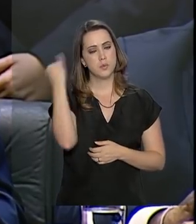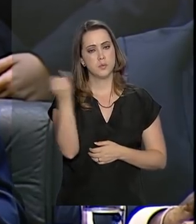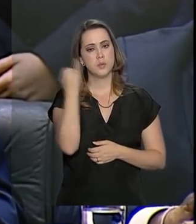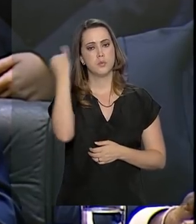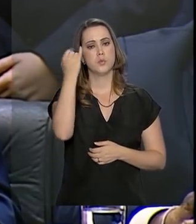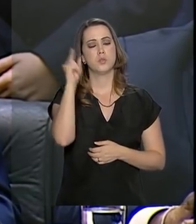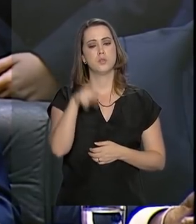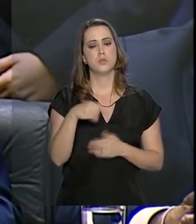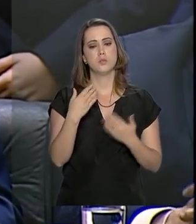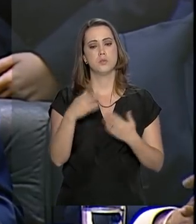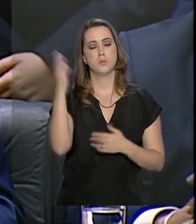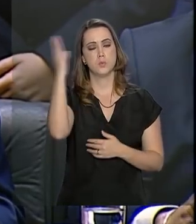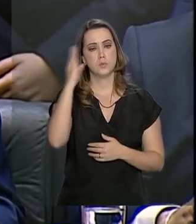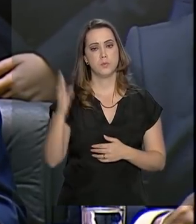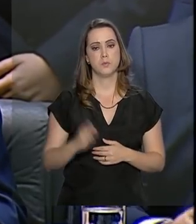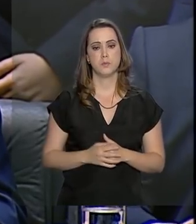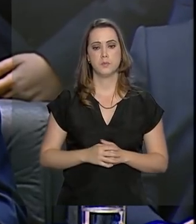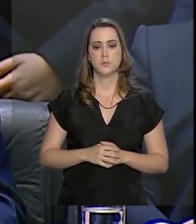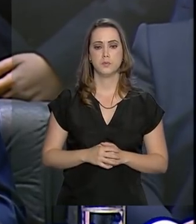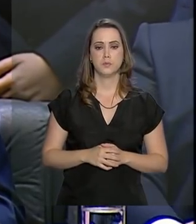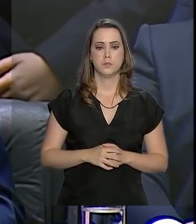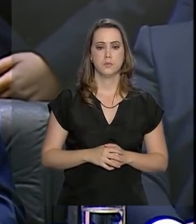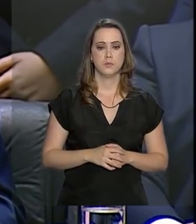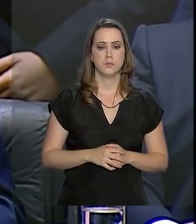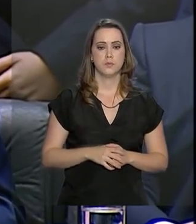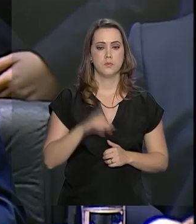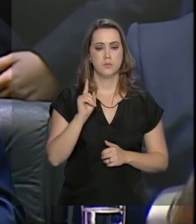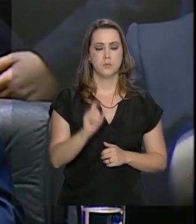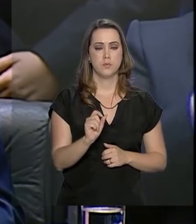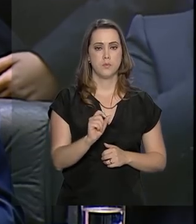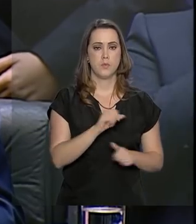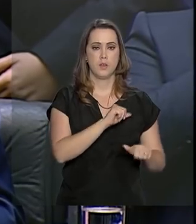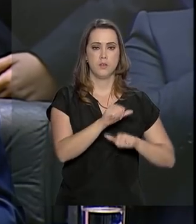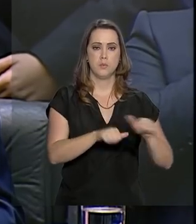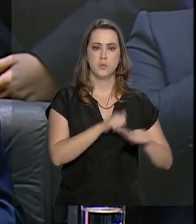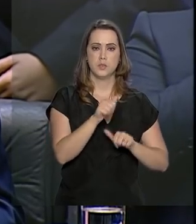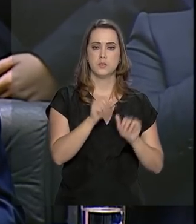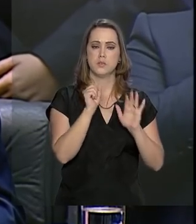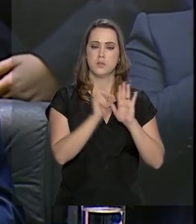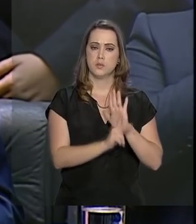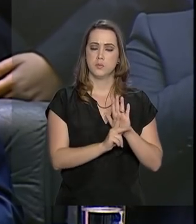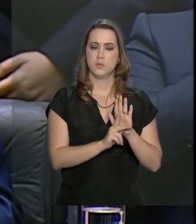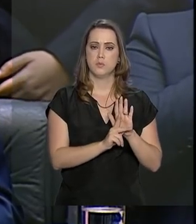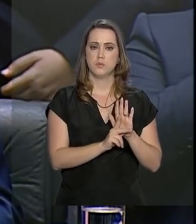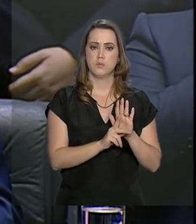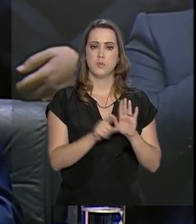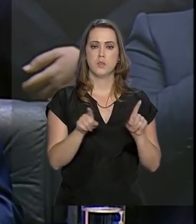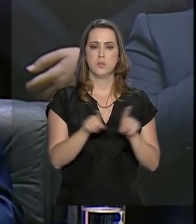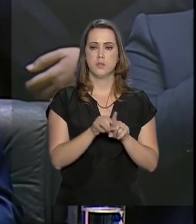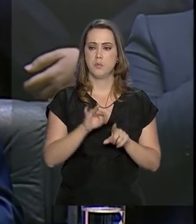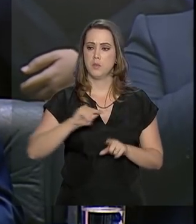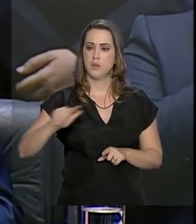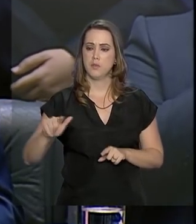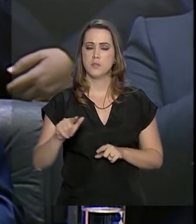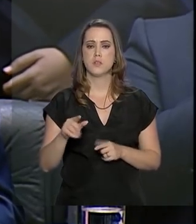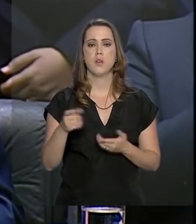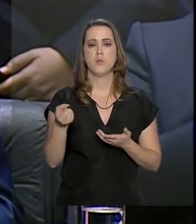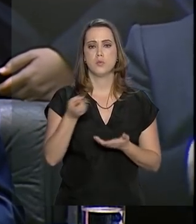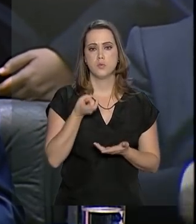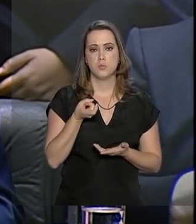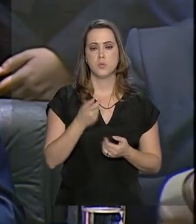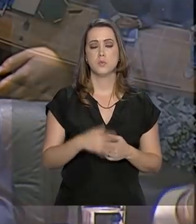para a nação brasileira, como a reforma previdenciária e a fiscal e